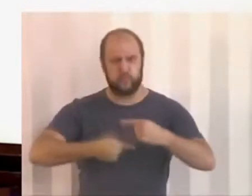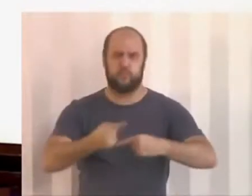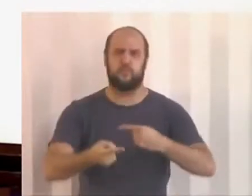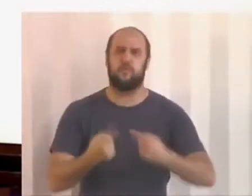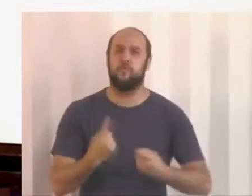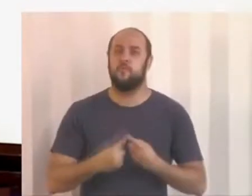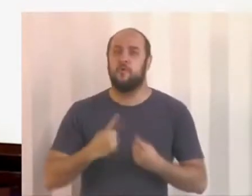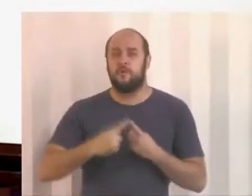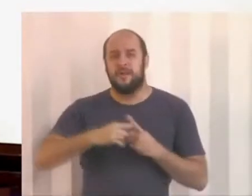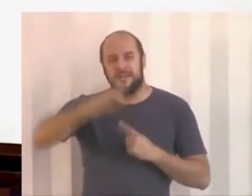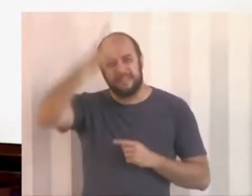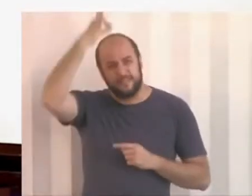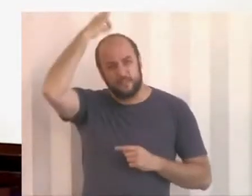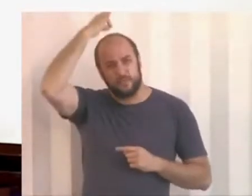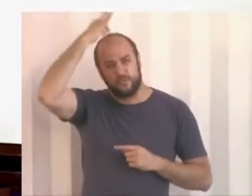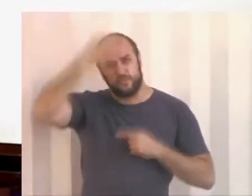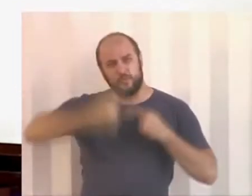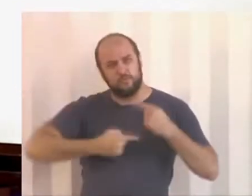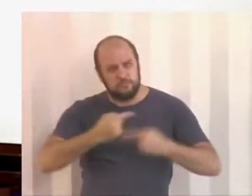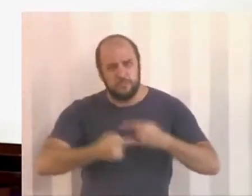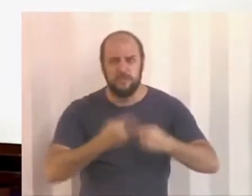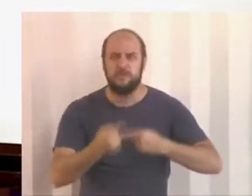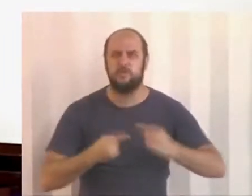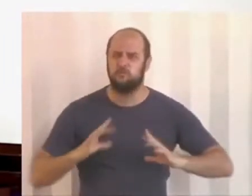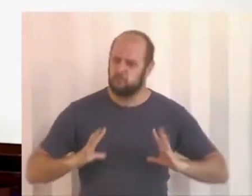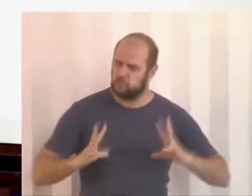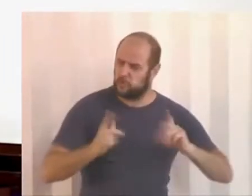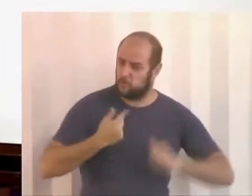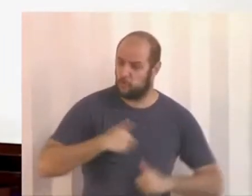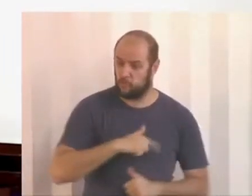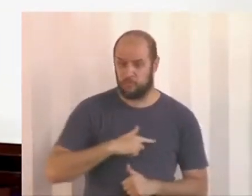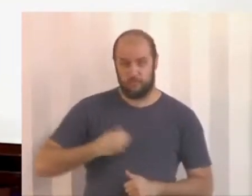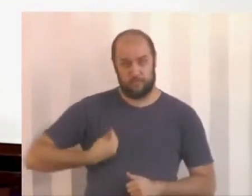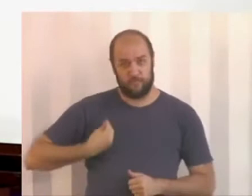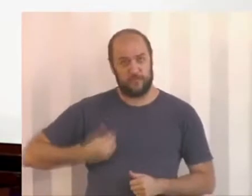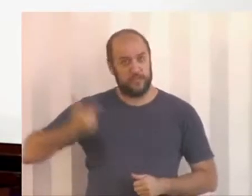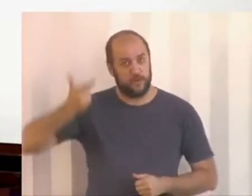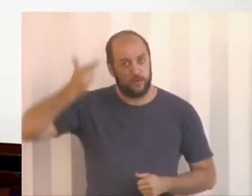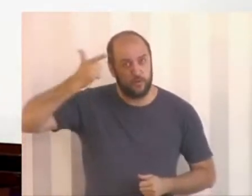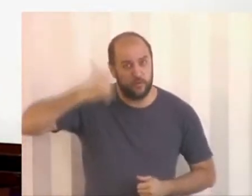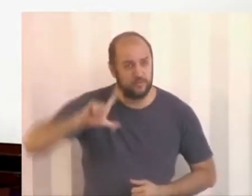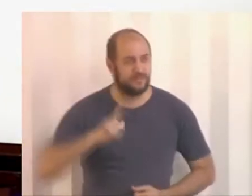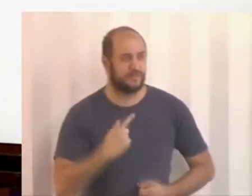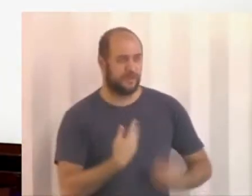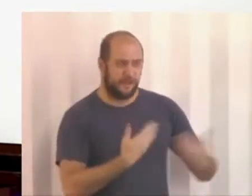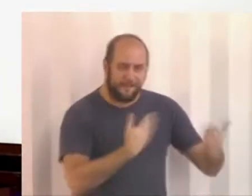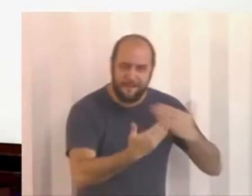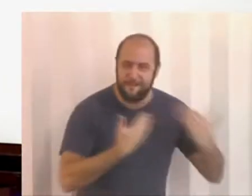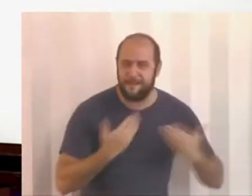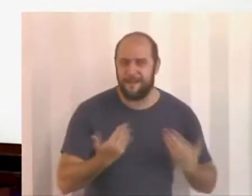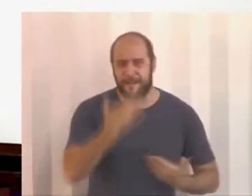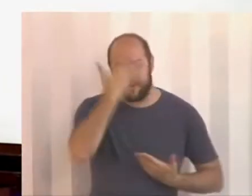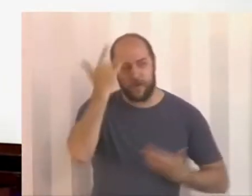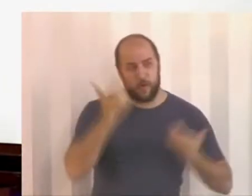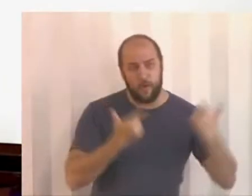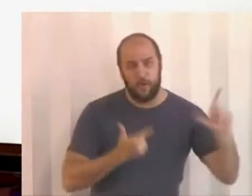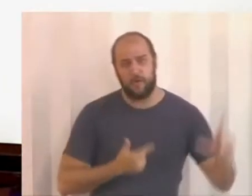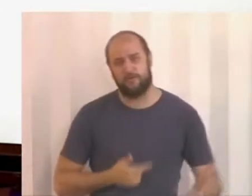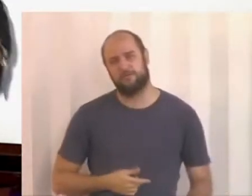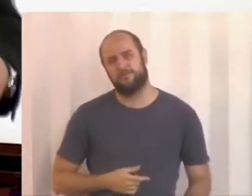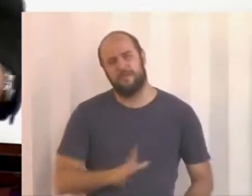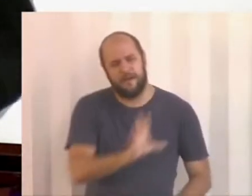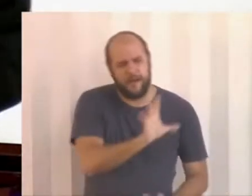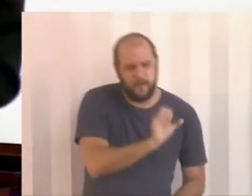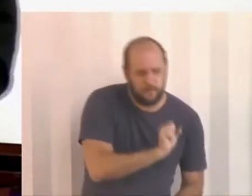do Espírito são para que eu consiga lidar com o meu próximo, tendo amor para com ele,